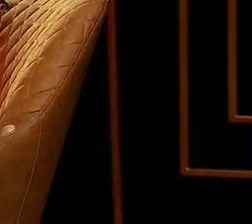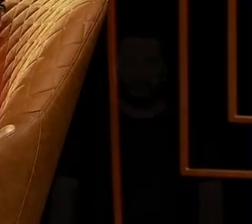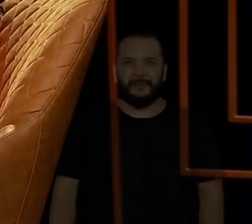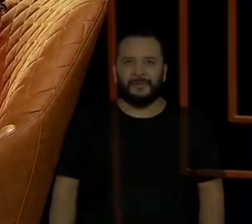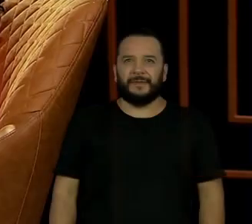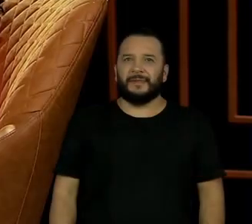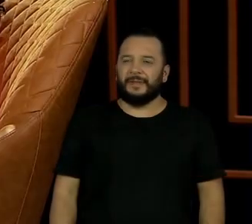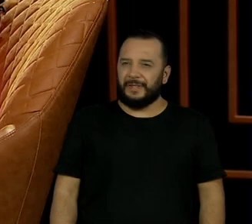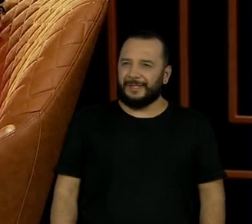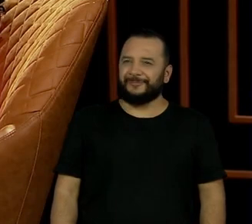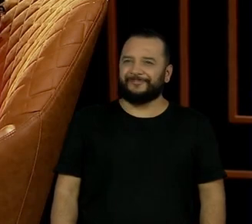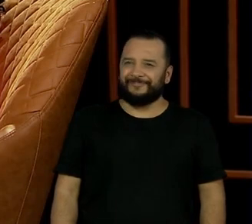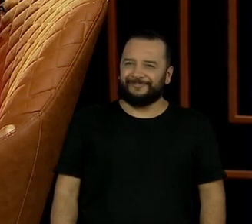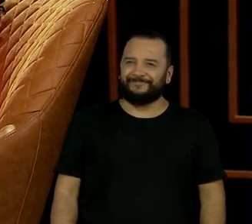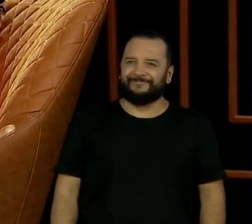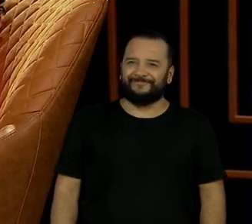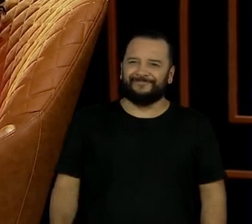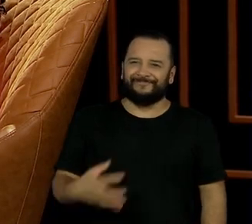verdade